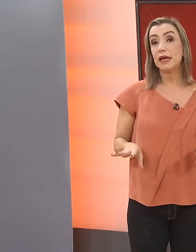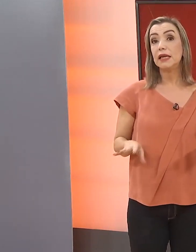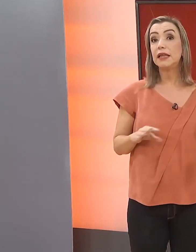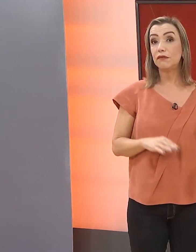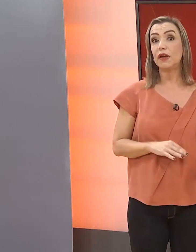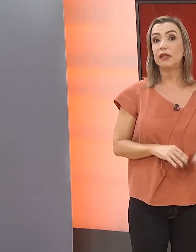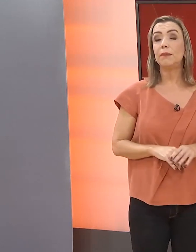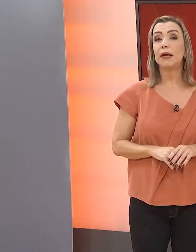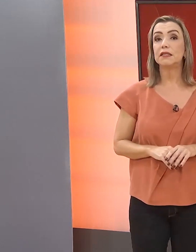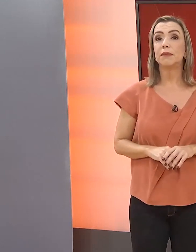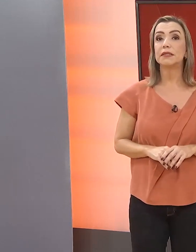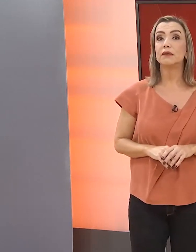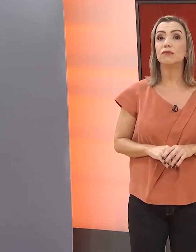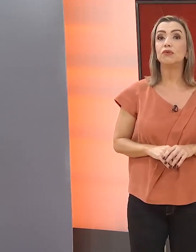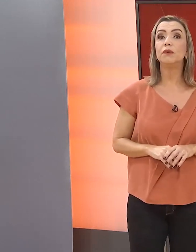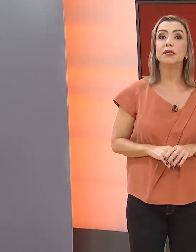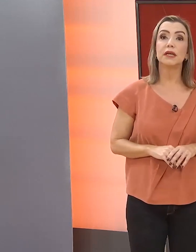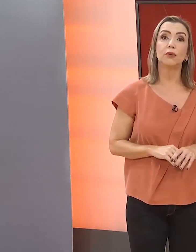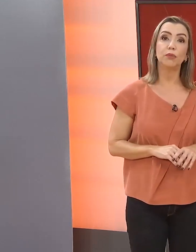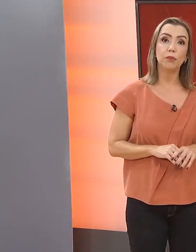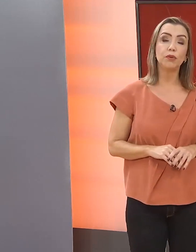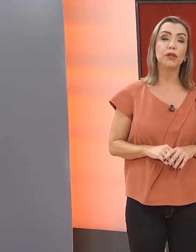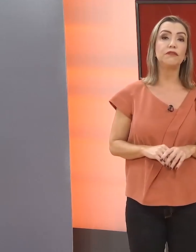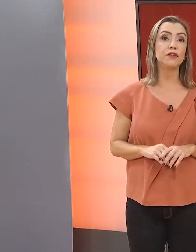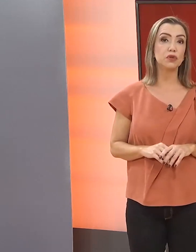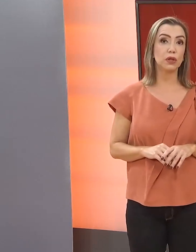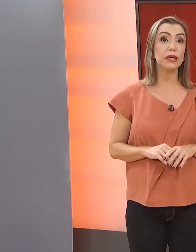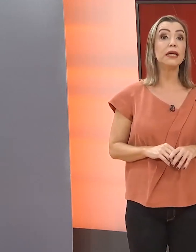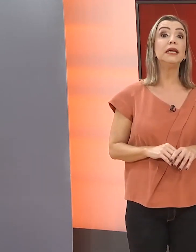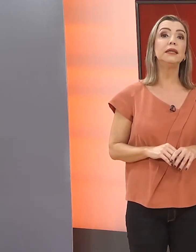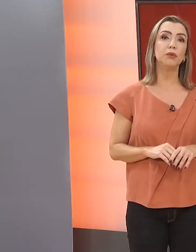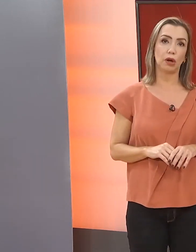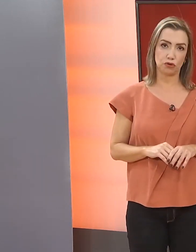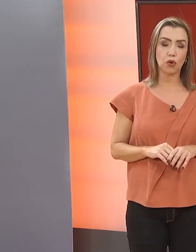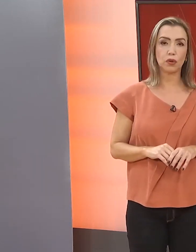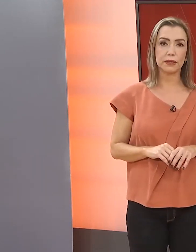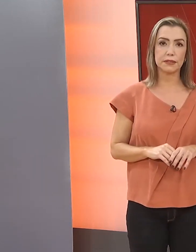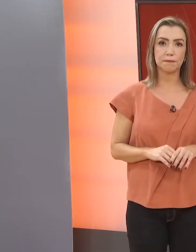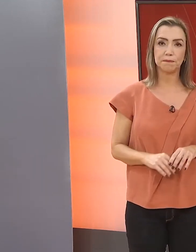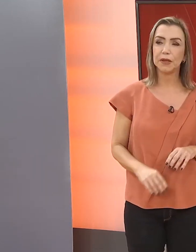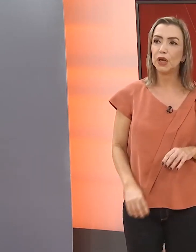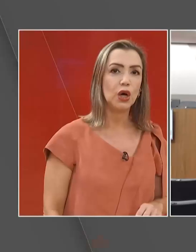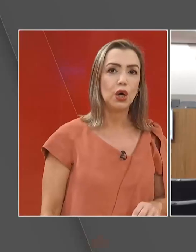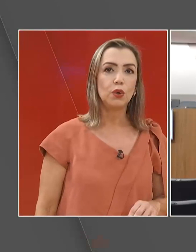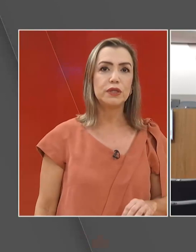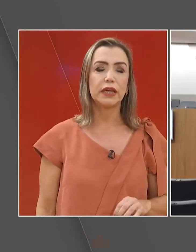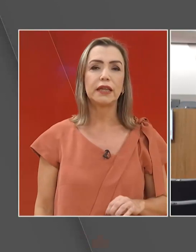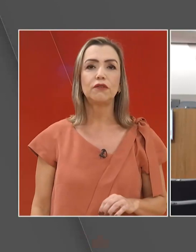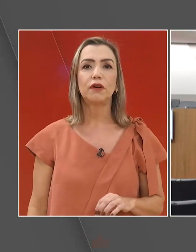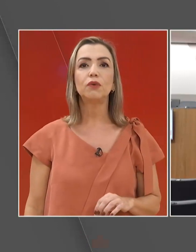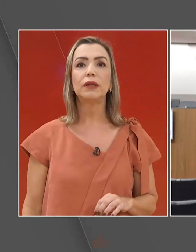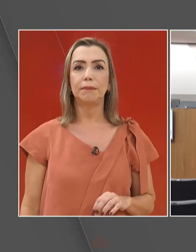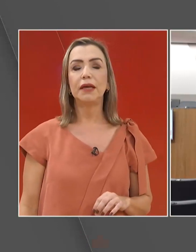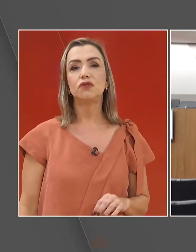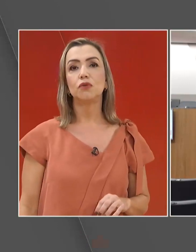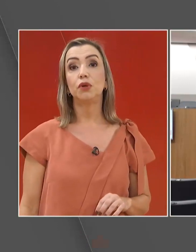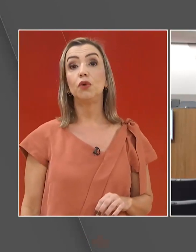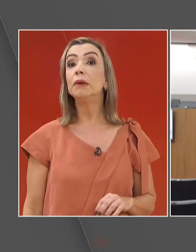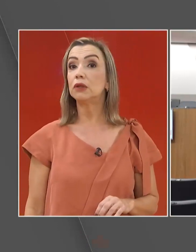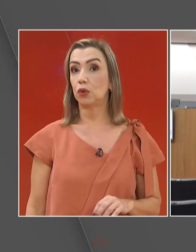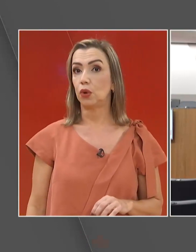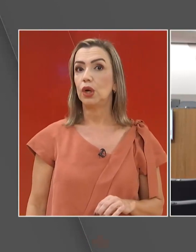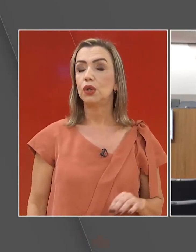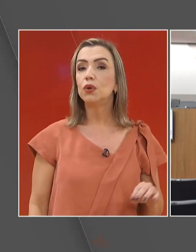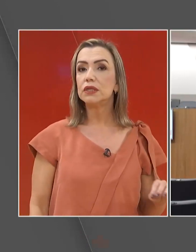polêmicas e teve ainda a participação do Ministério Público defensoria e Tribunal de Contas o secretário falou também